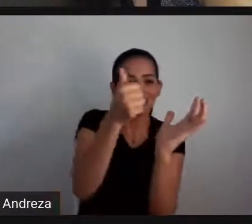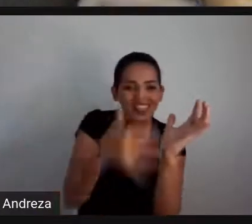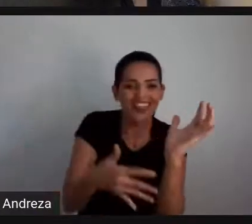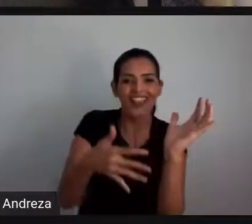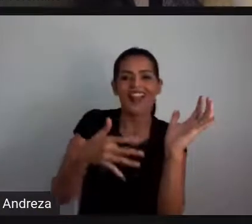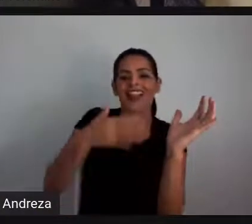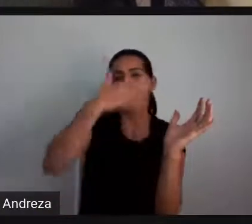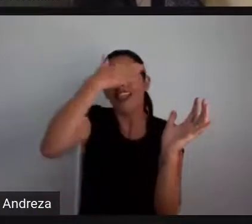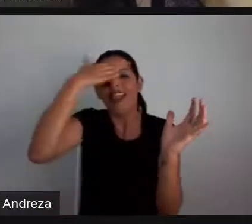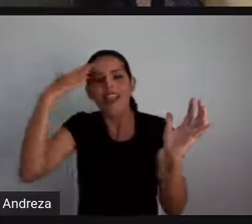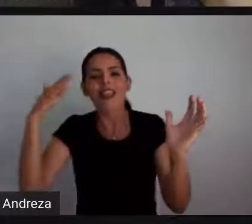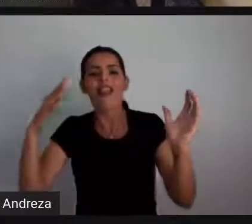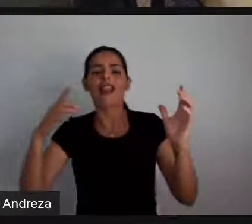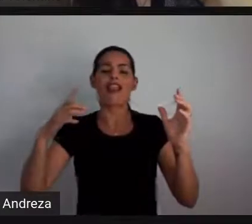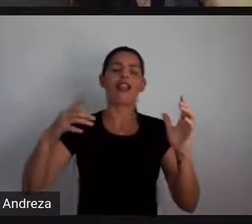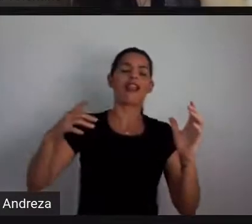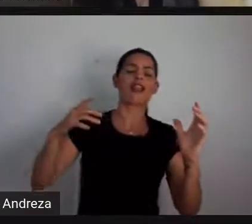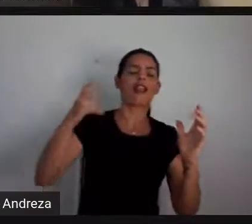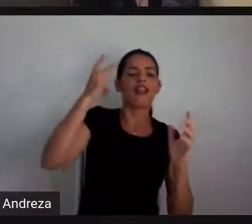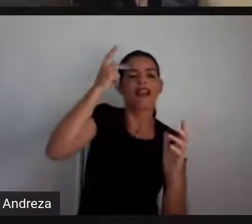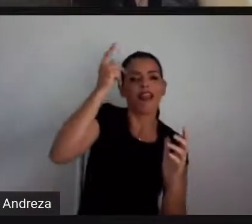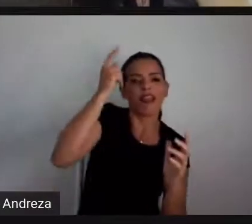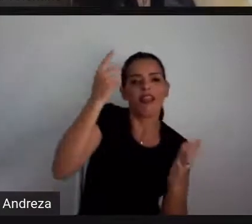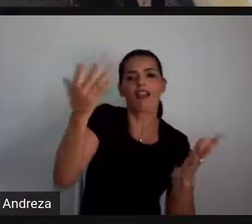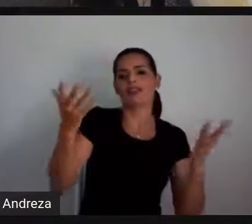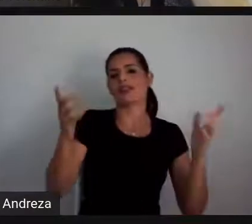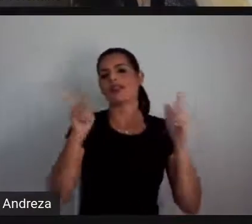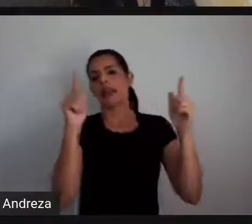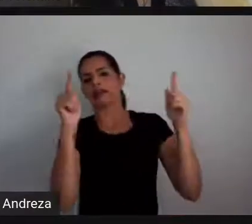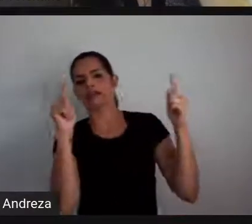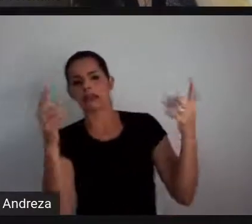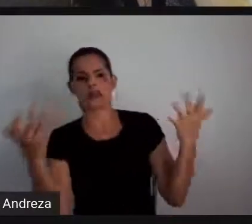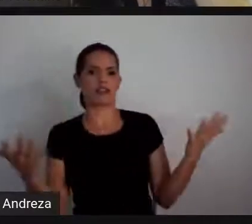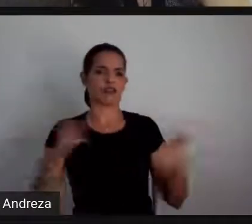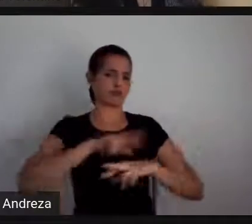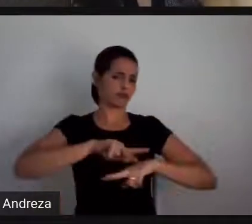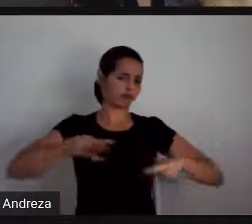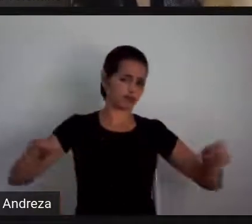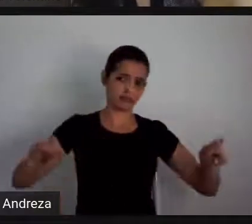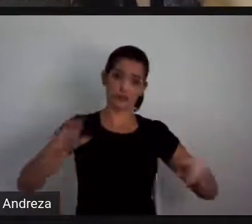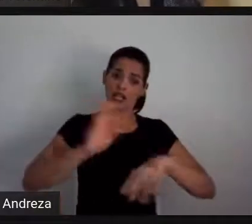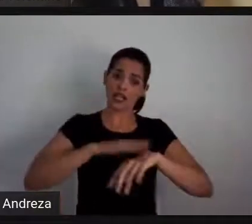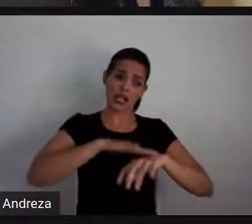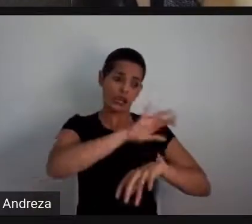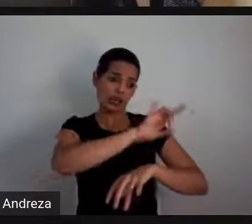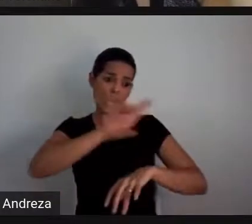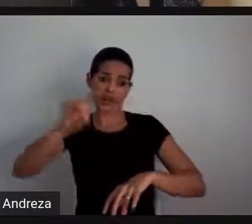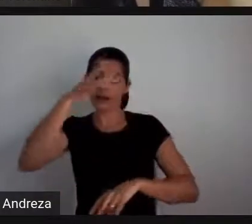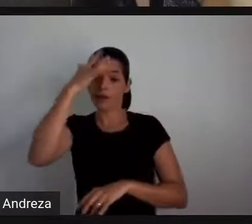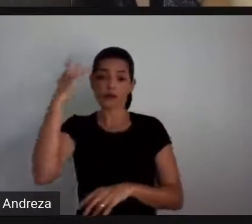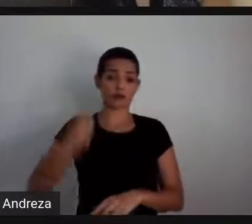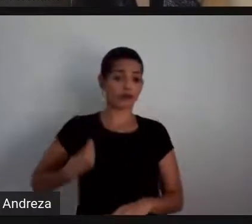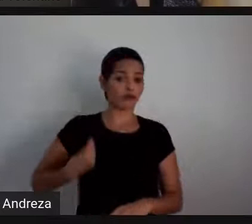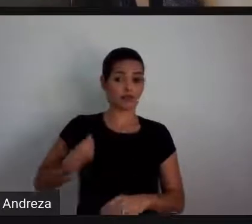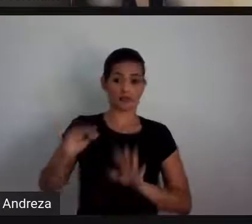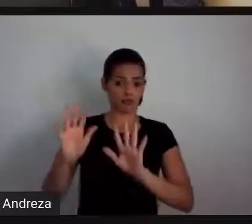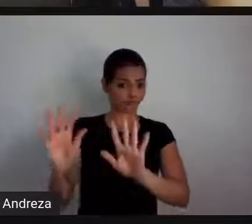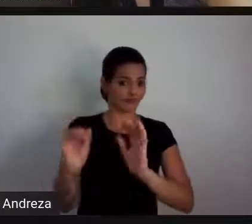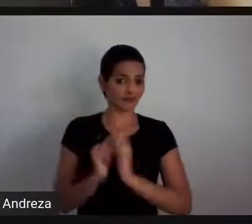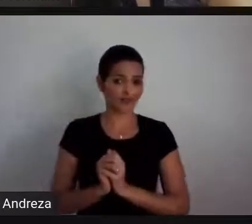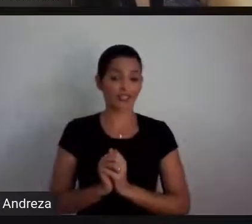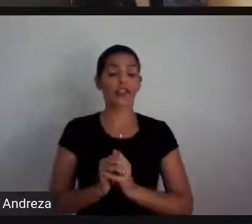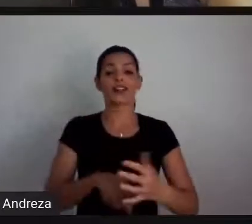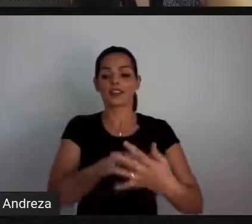categorias de gastos que a gente tem, né? Cada família vai ter sua realidade. Um outro ponto que é importante, né, nessa etapa de